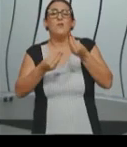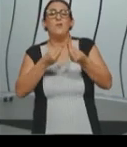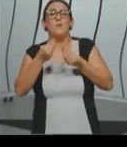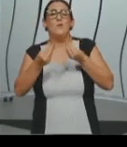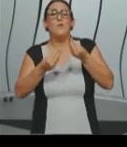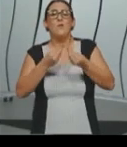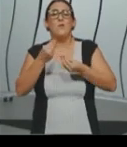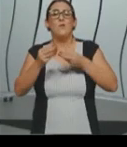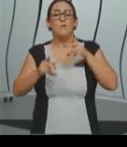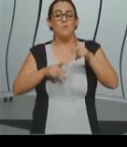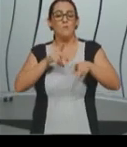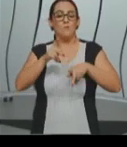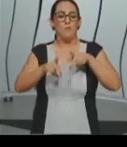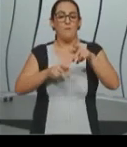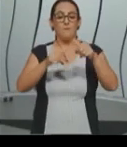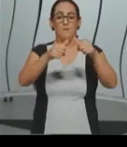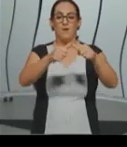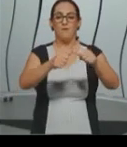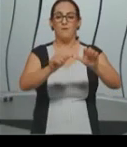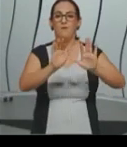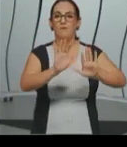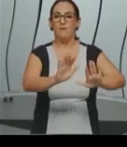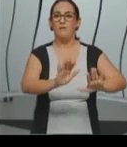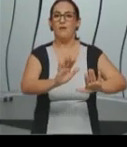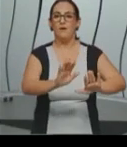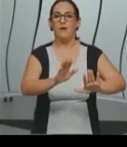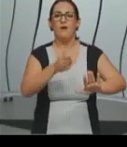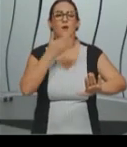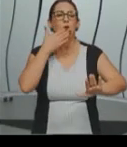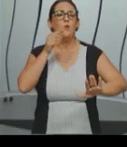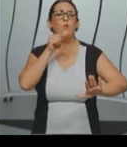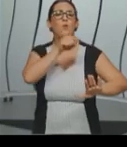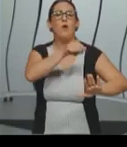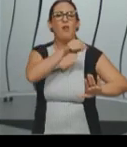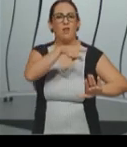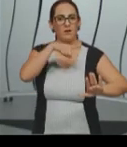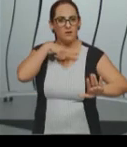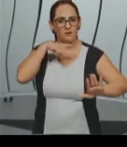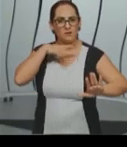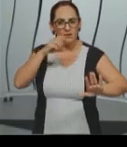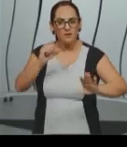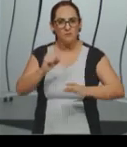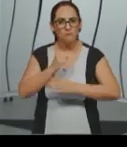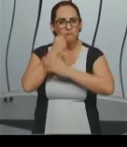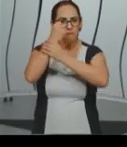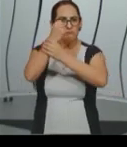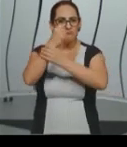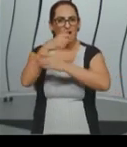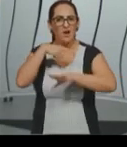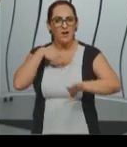se estabelece, né? Quais as garantias que essa população tem,